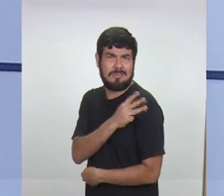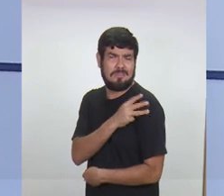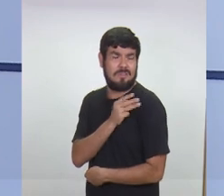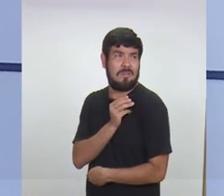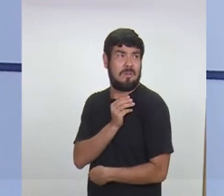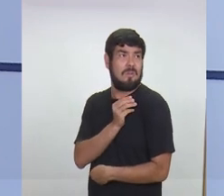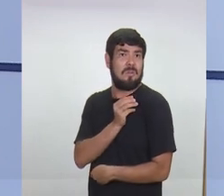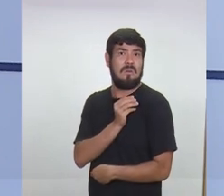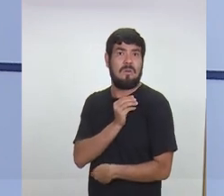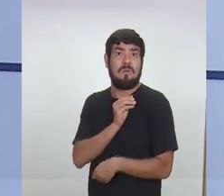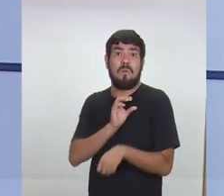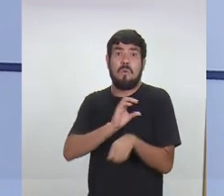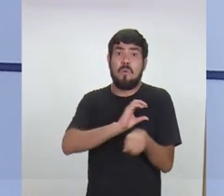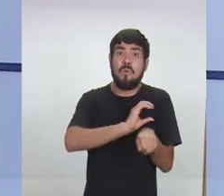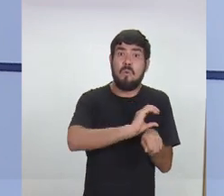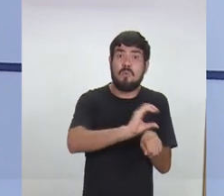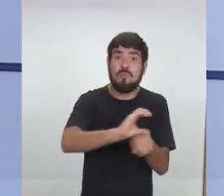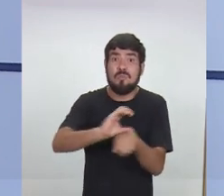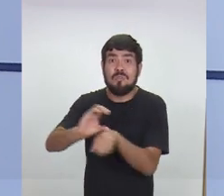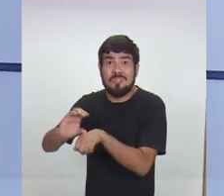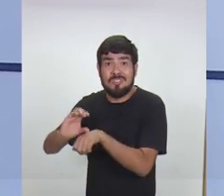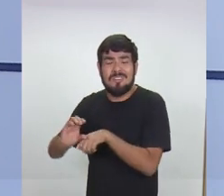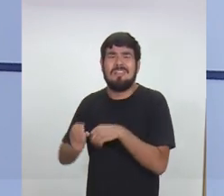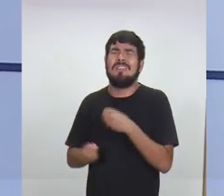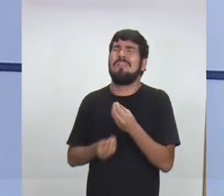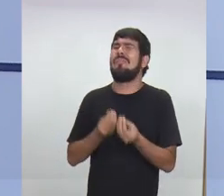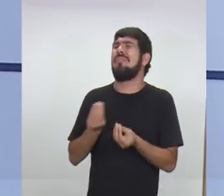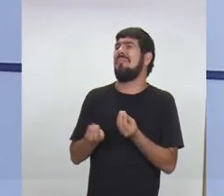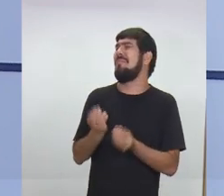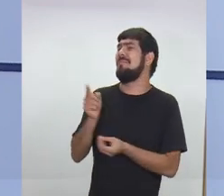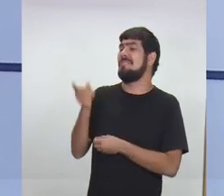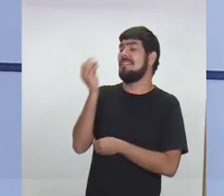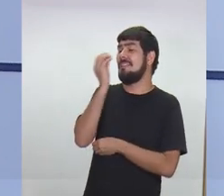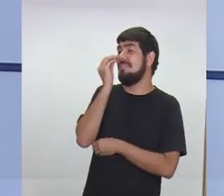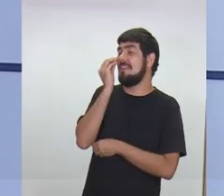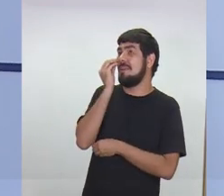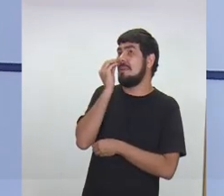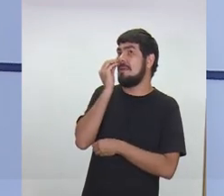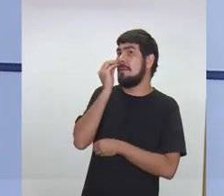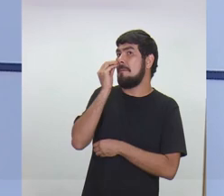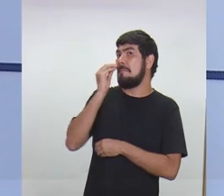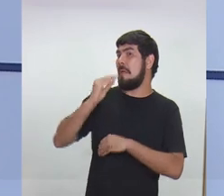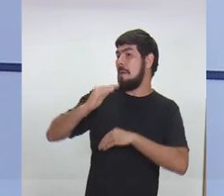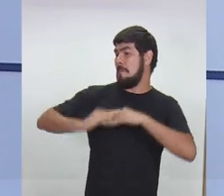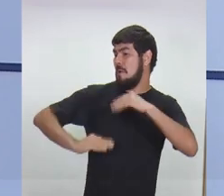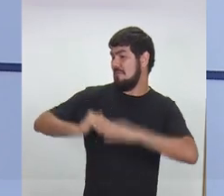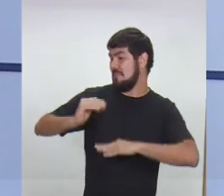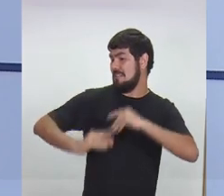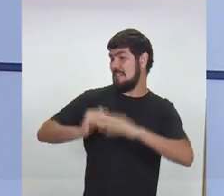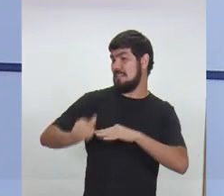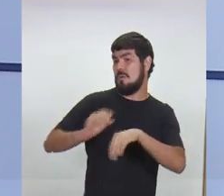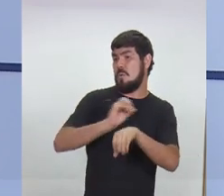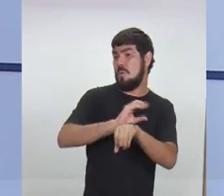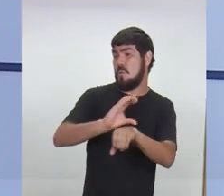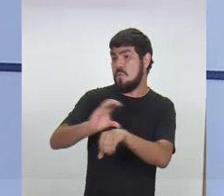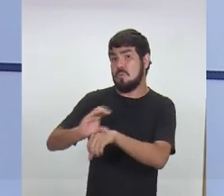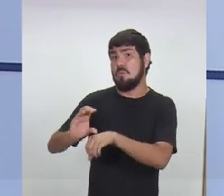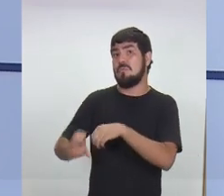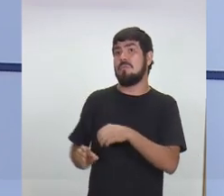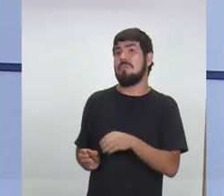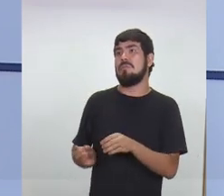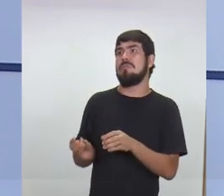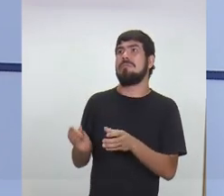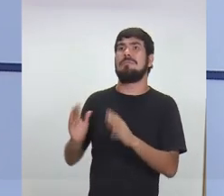os cursos profissionalizantes como é que o senhor vê essa questão da profissionalização dos nossos jovens a partir da escola